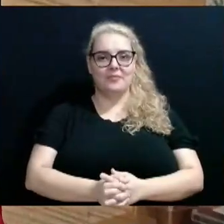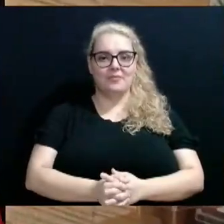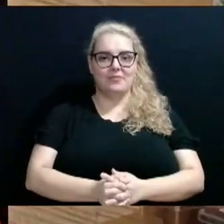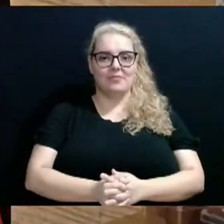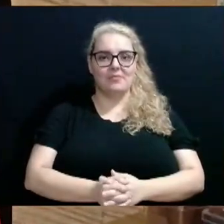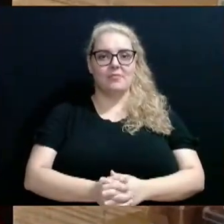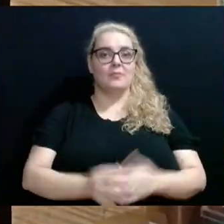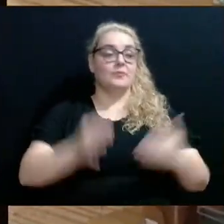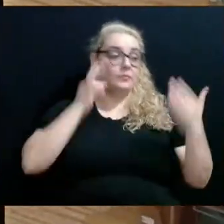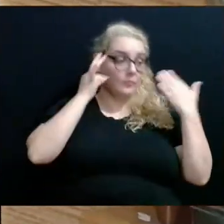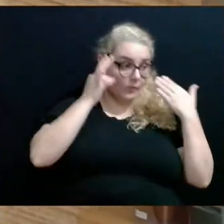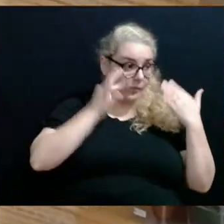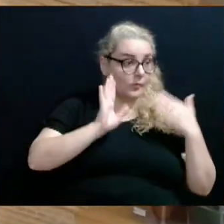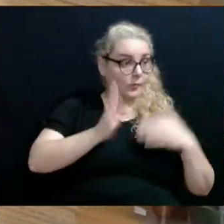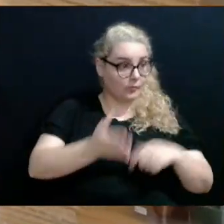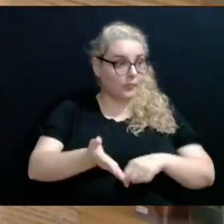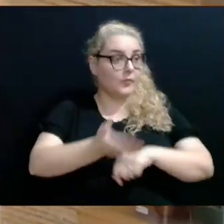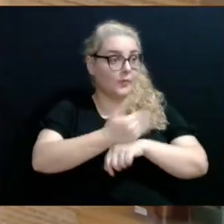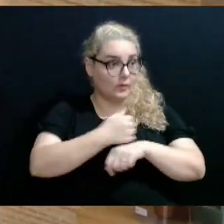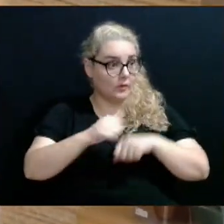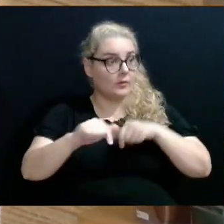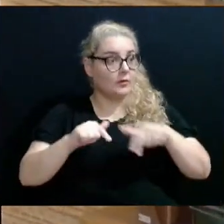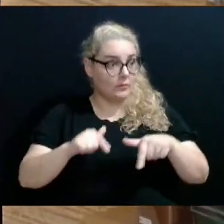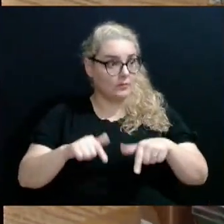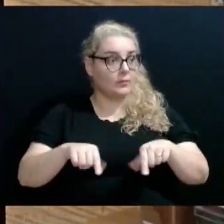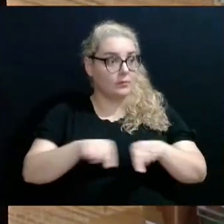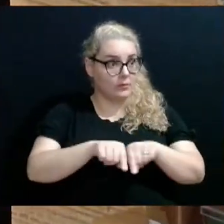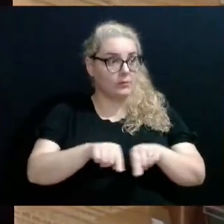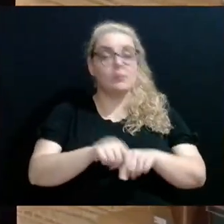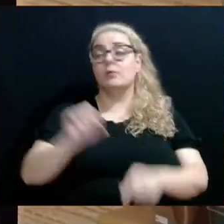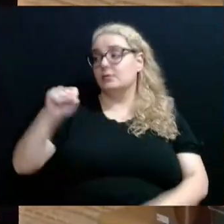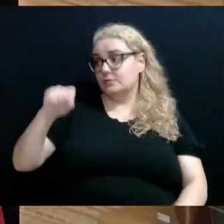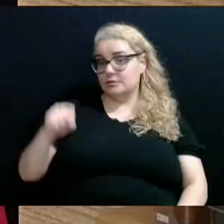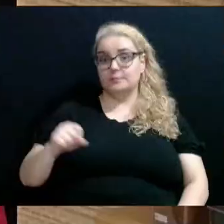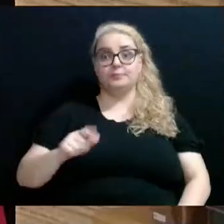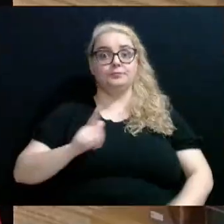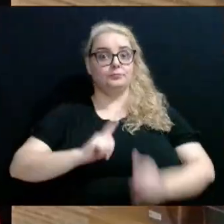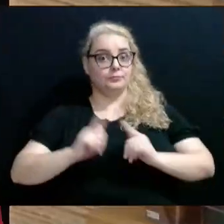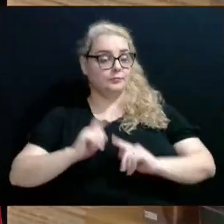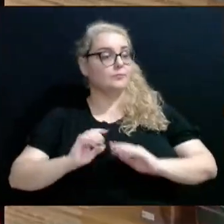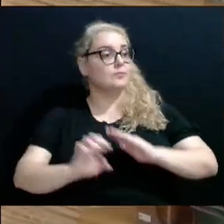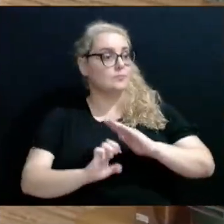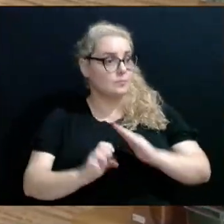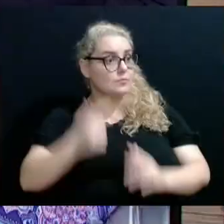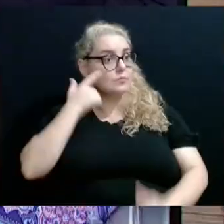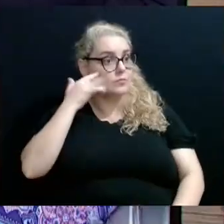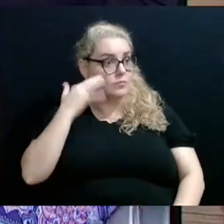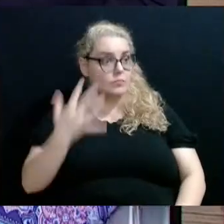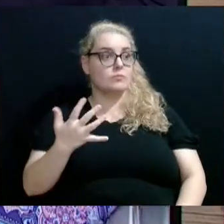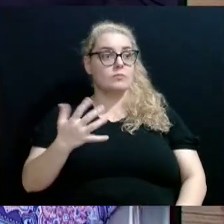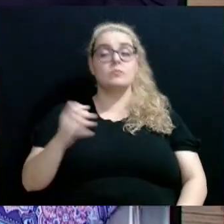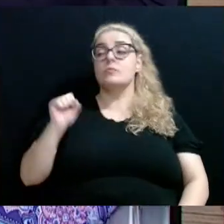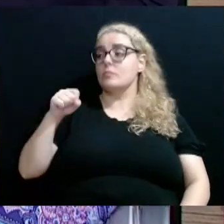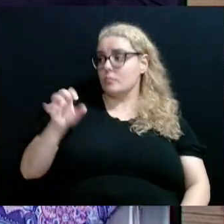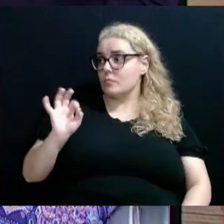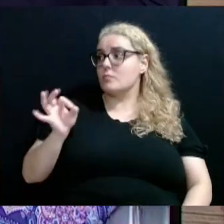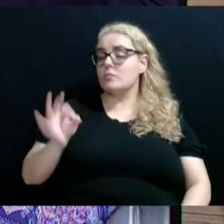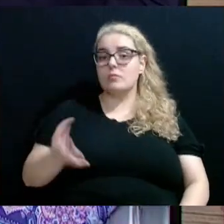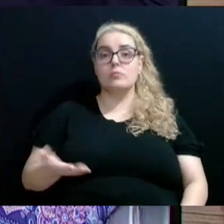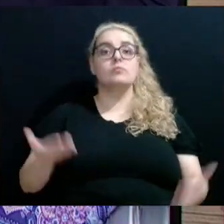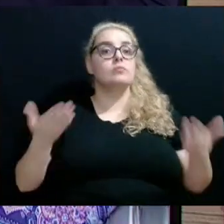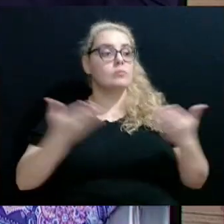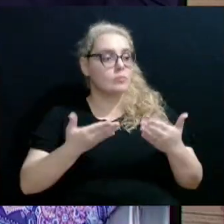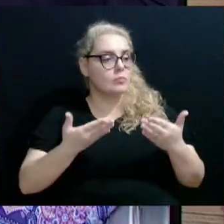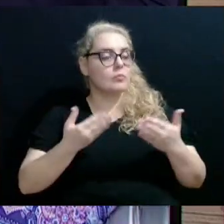terapia, você já tinha, então, essa formação também de gerenciar o negócio, de pensar o negócio. Exato. E hoje, como você